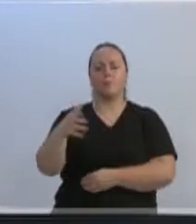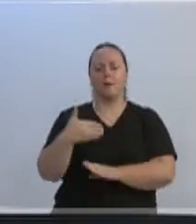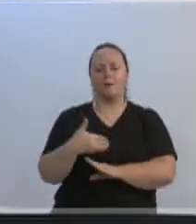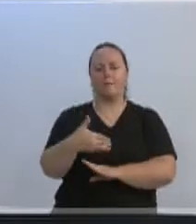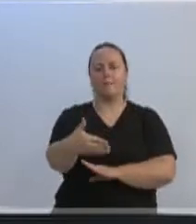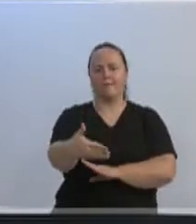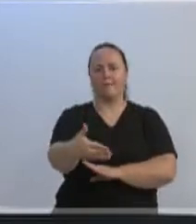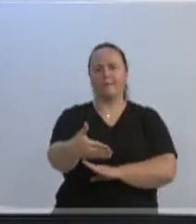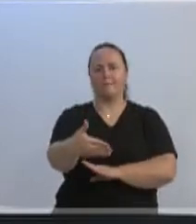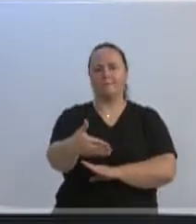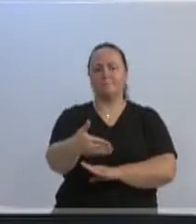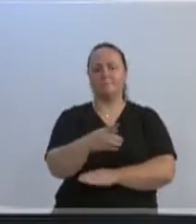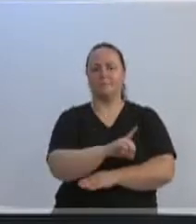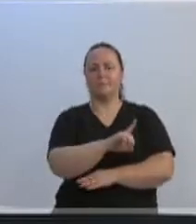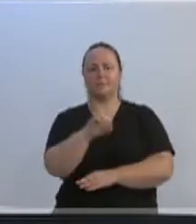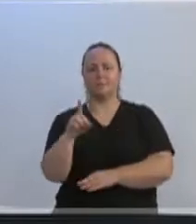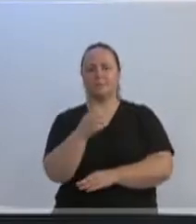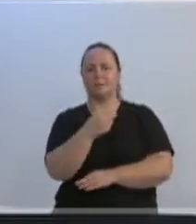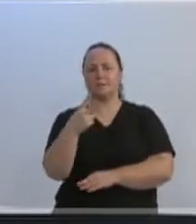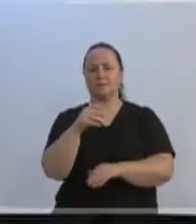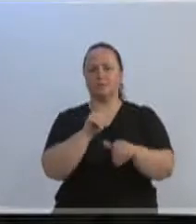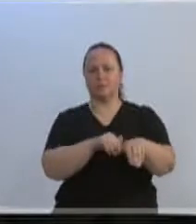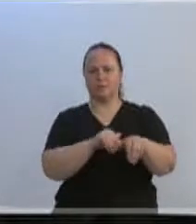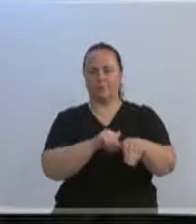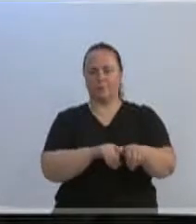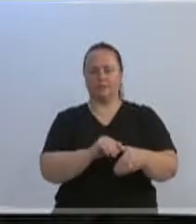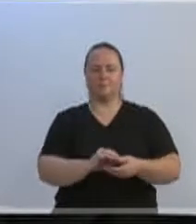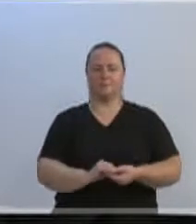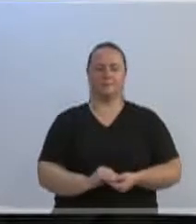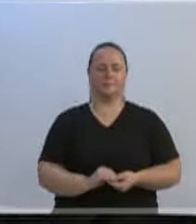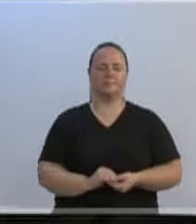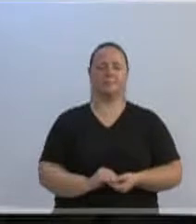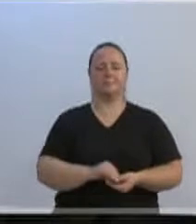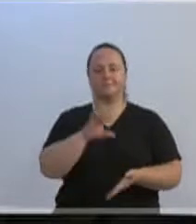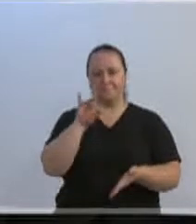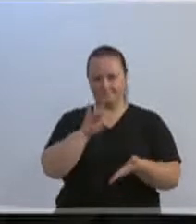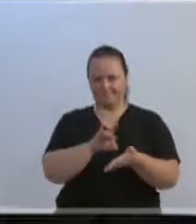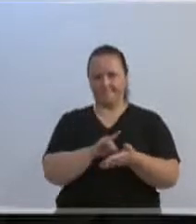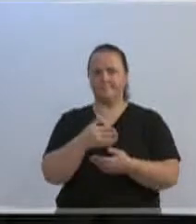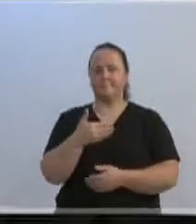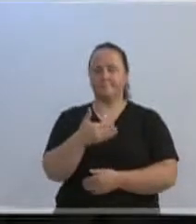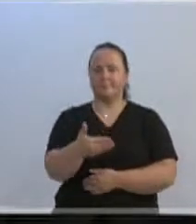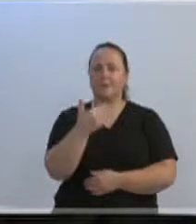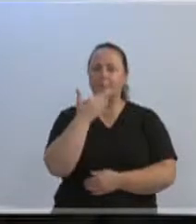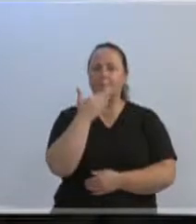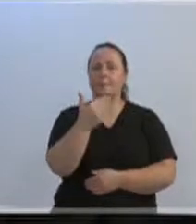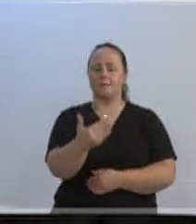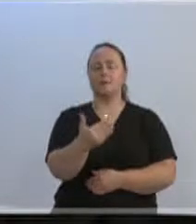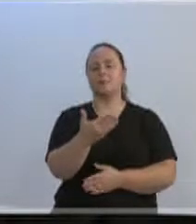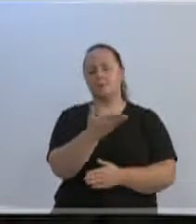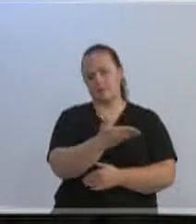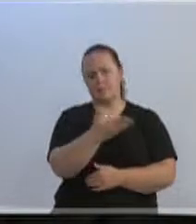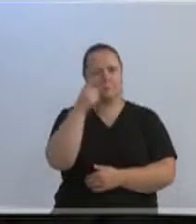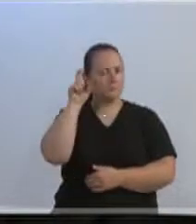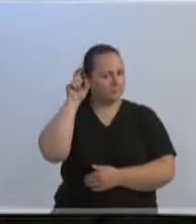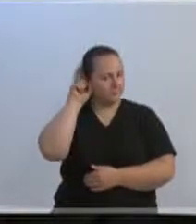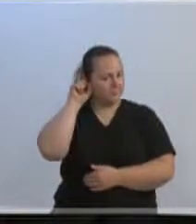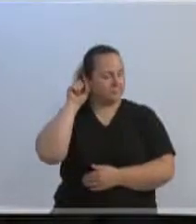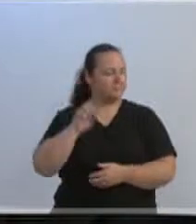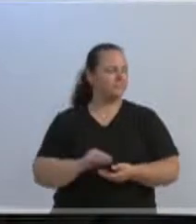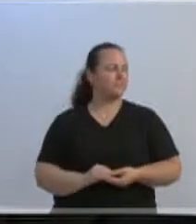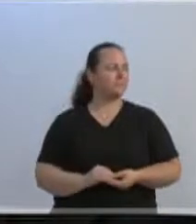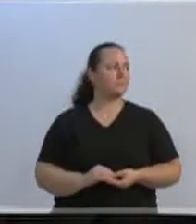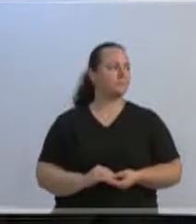na no dia 2 de setembro muito bem registre-se a solicitação pela ordem do vereador ismael tal